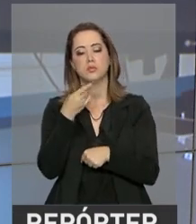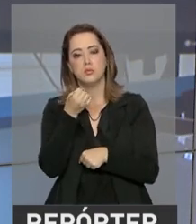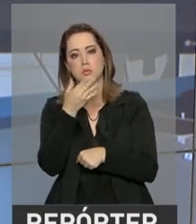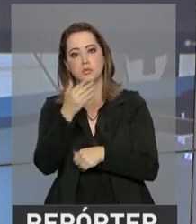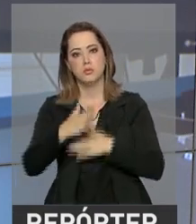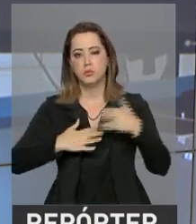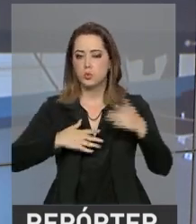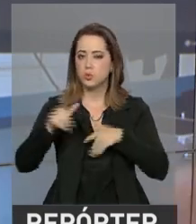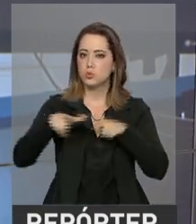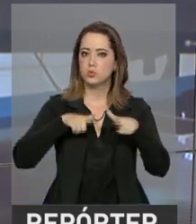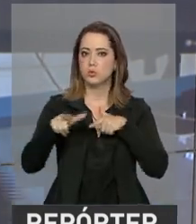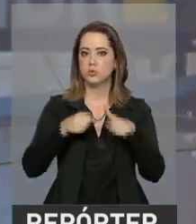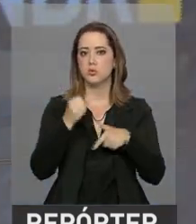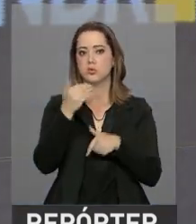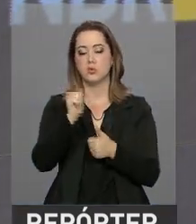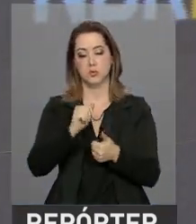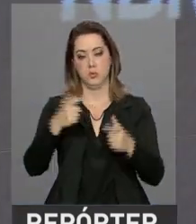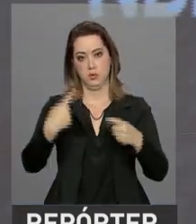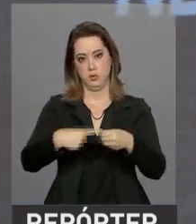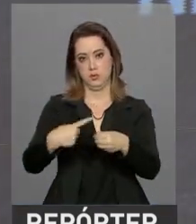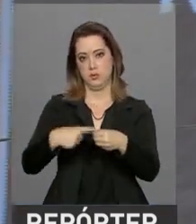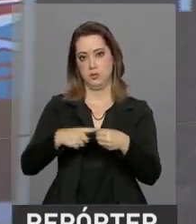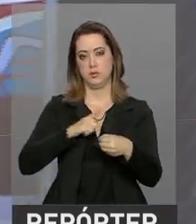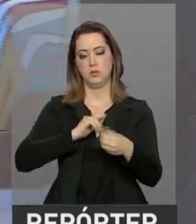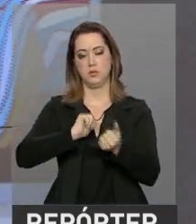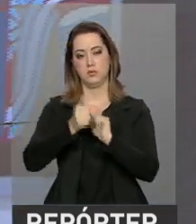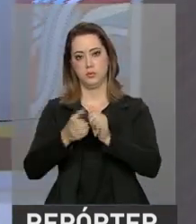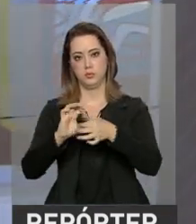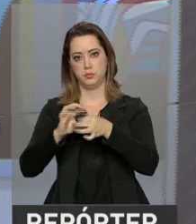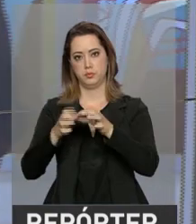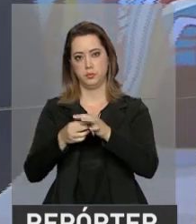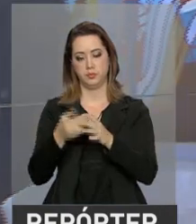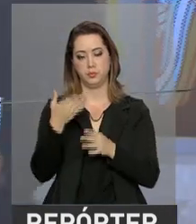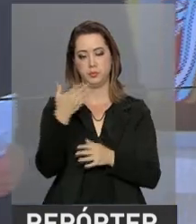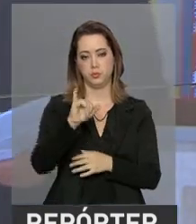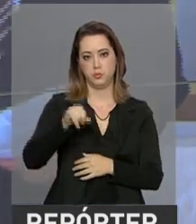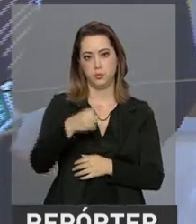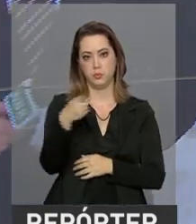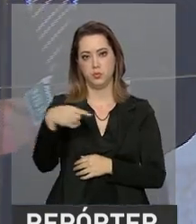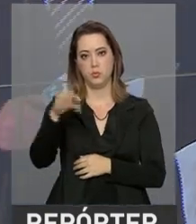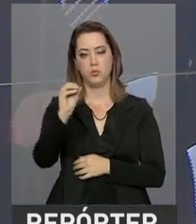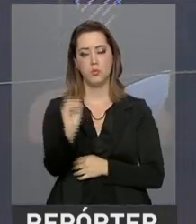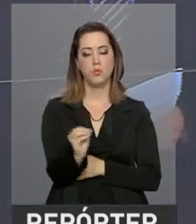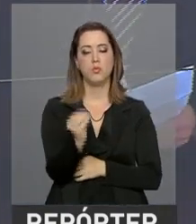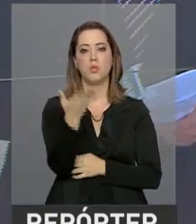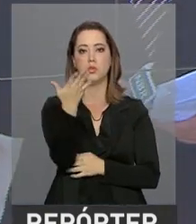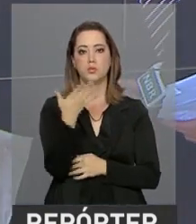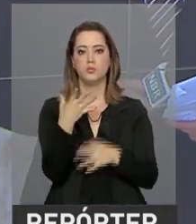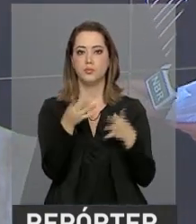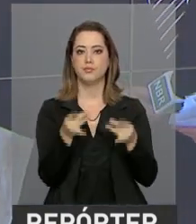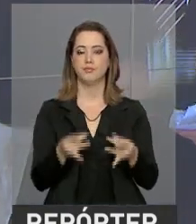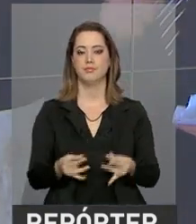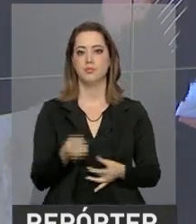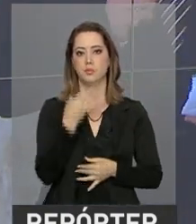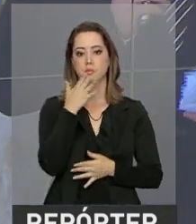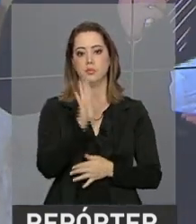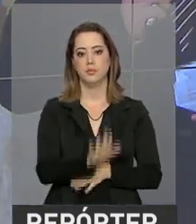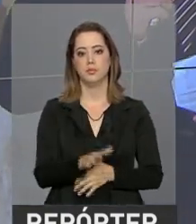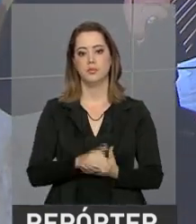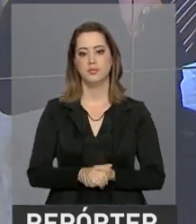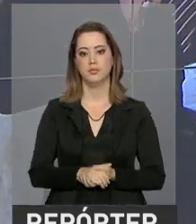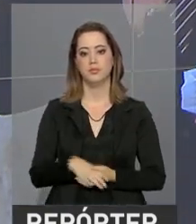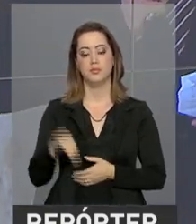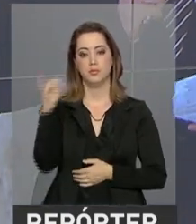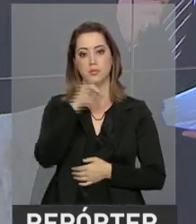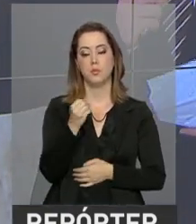que terão jogos olímpicos João Pedro Neto traz os detalhes pra gente do Palácio do Planalto João Pedro Boa tarde Oi Daniele